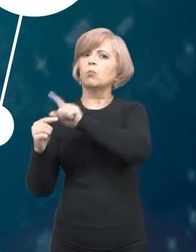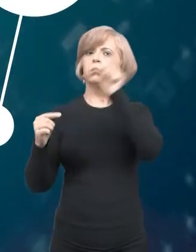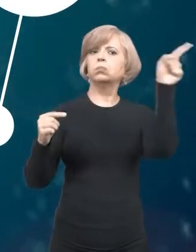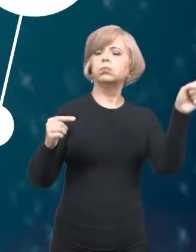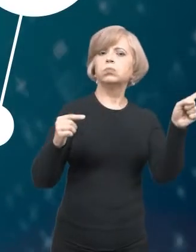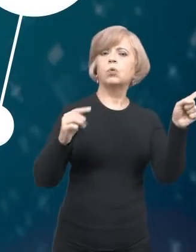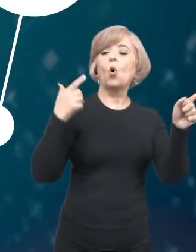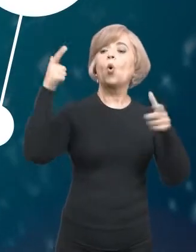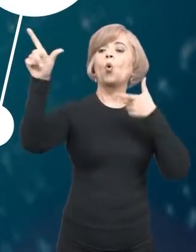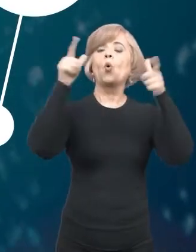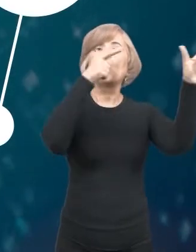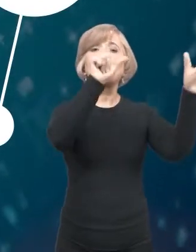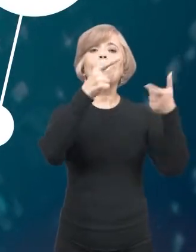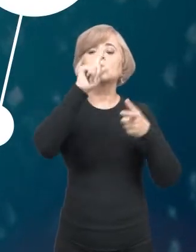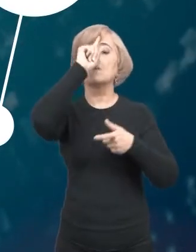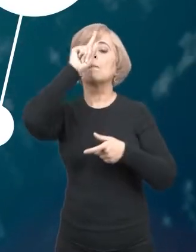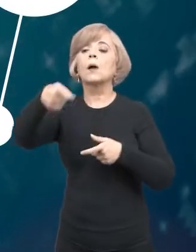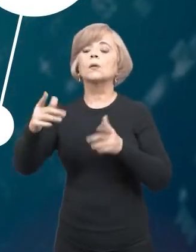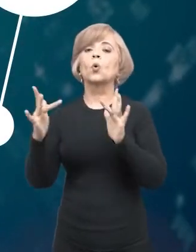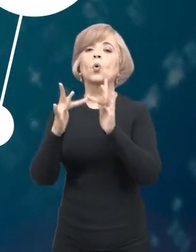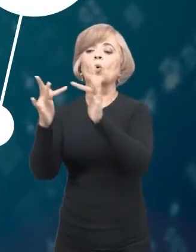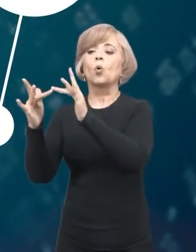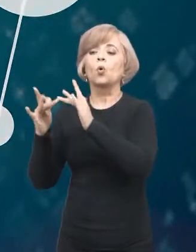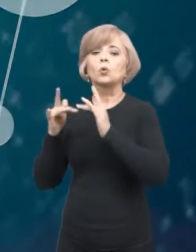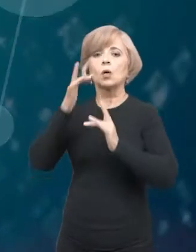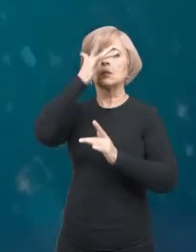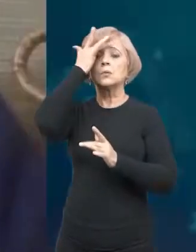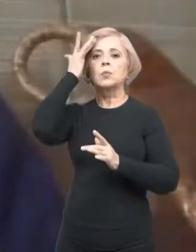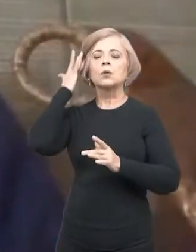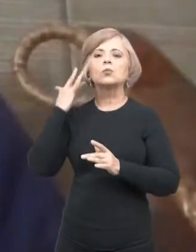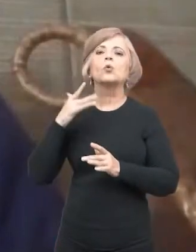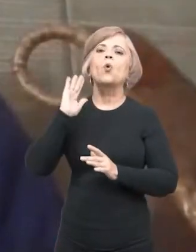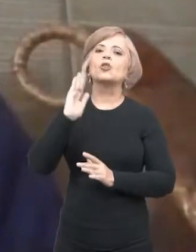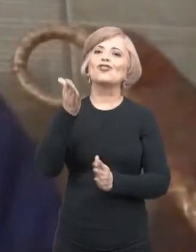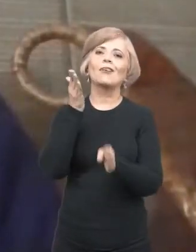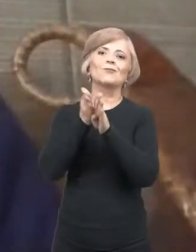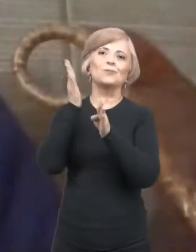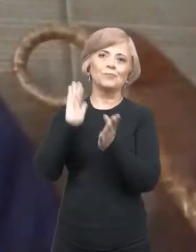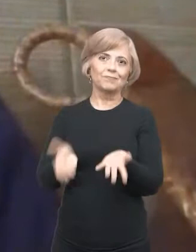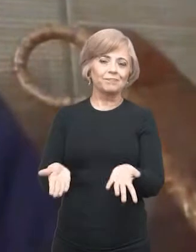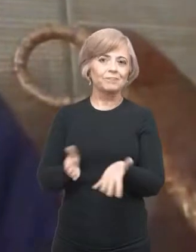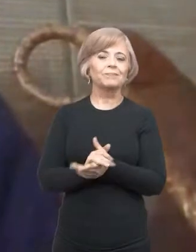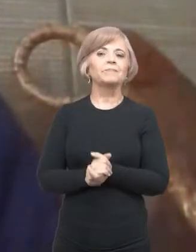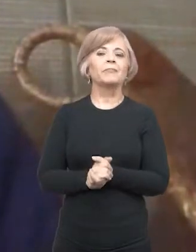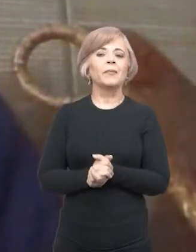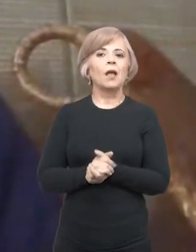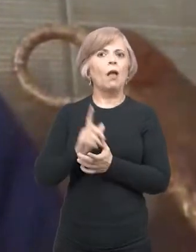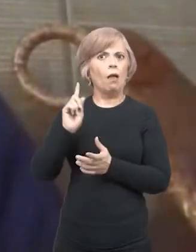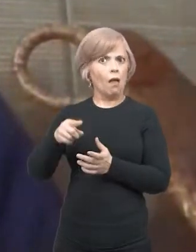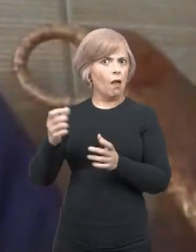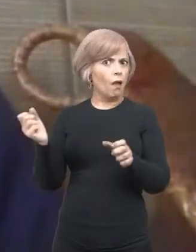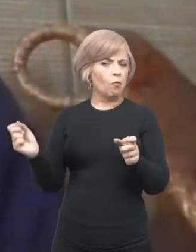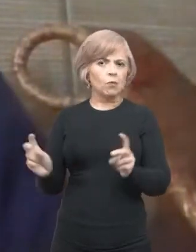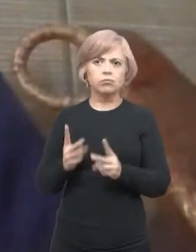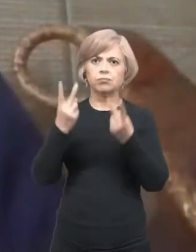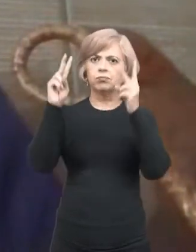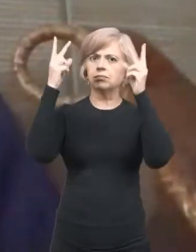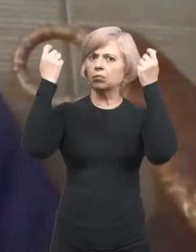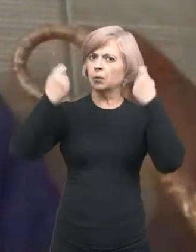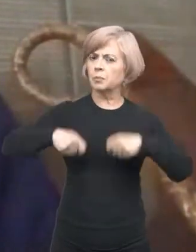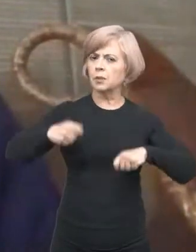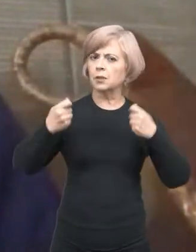participantes, ou por algum mandante em contato com os participantes já reconhecidos, isso daí é um avanço e